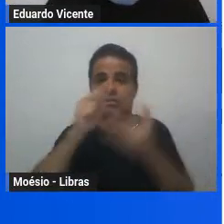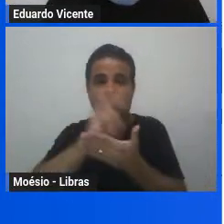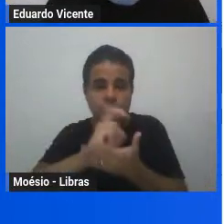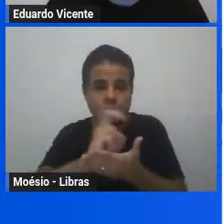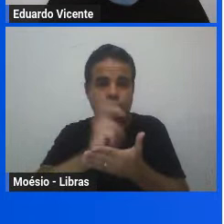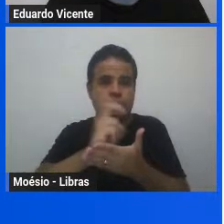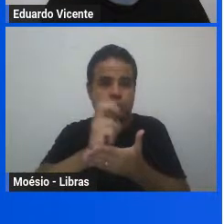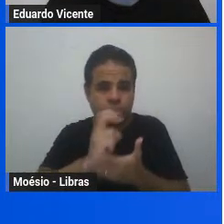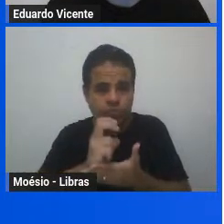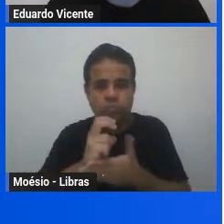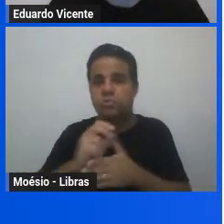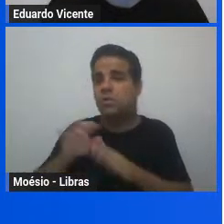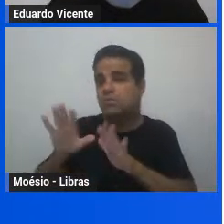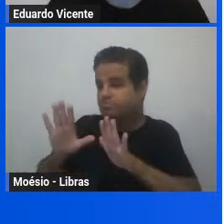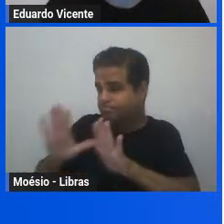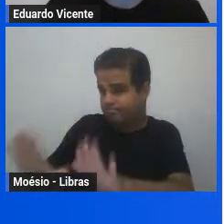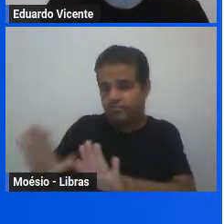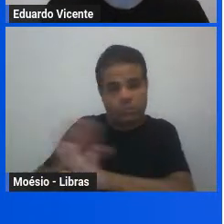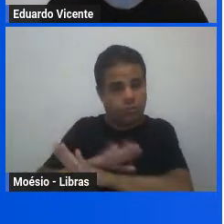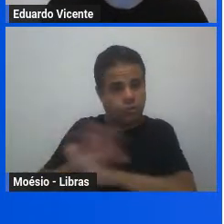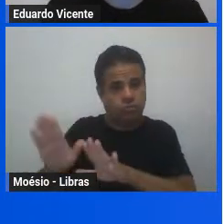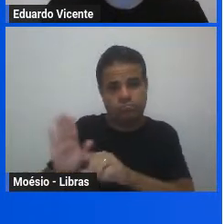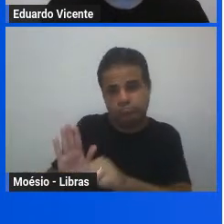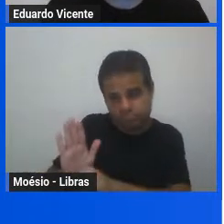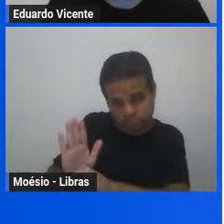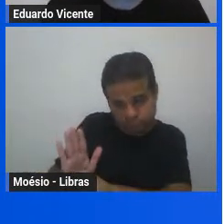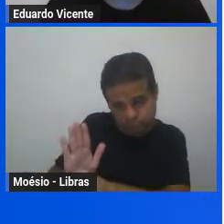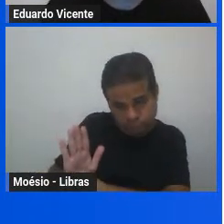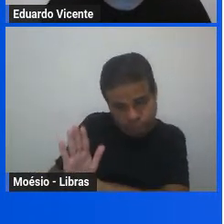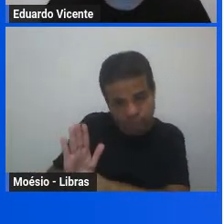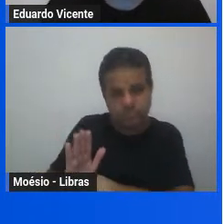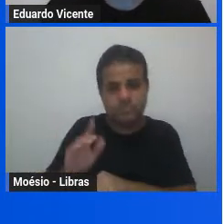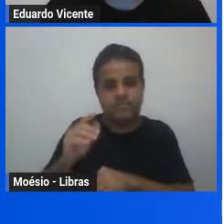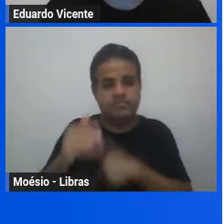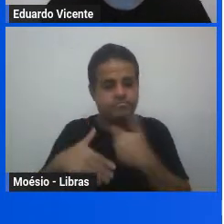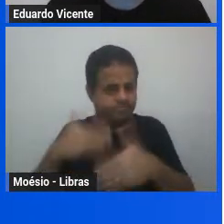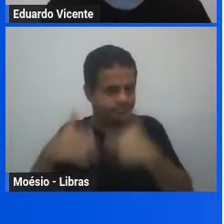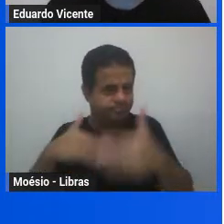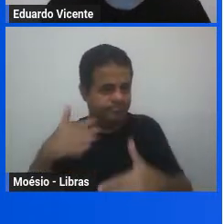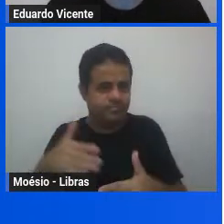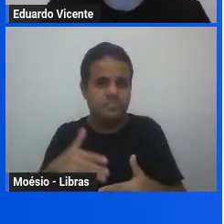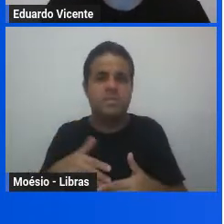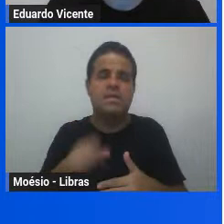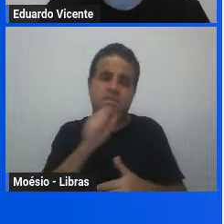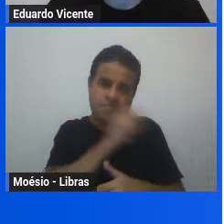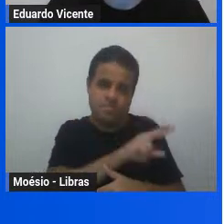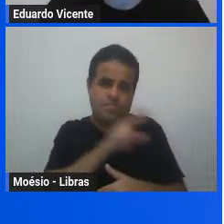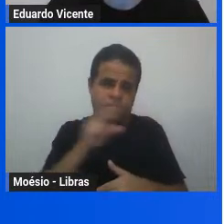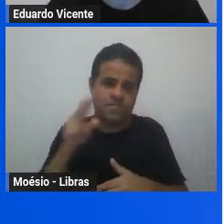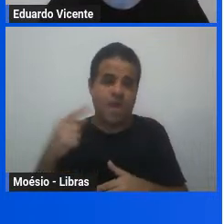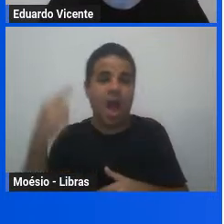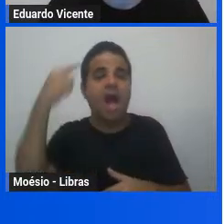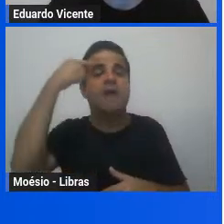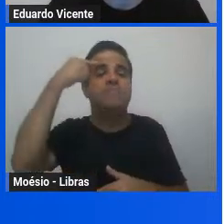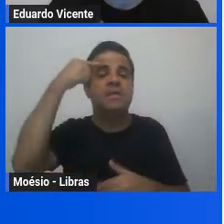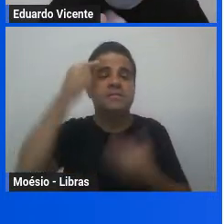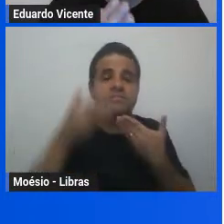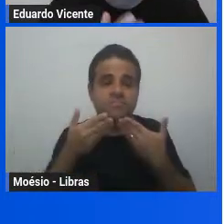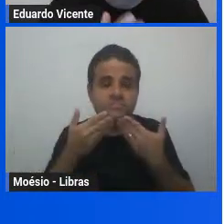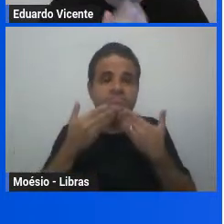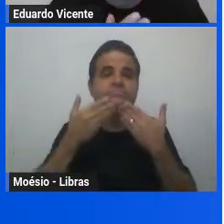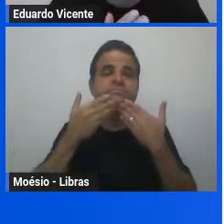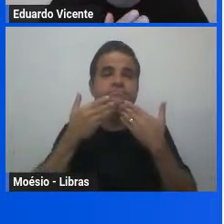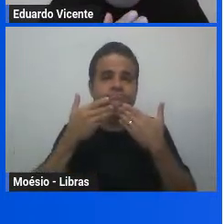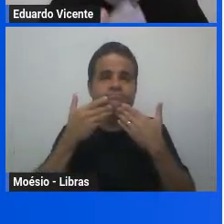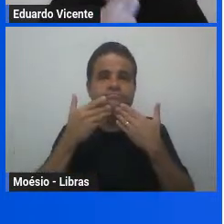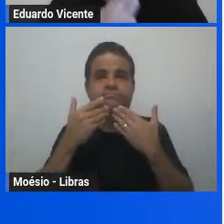posso simplesmente amparar a cabeça, levantando muito pouquinho a cabeça do chão, para que ela